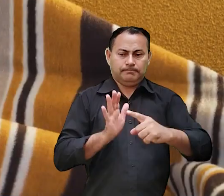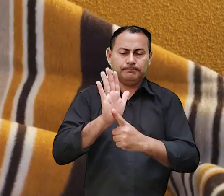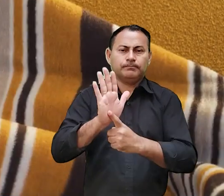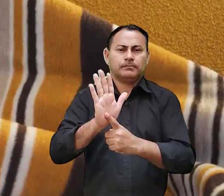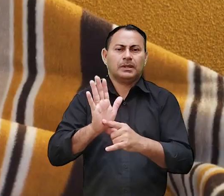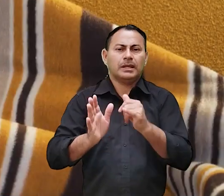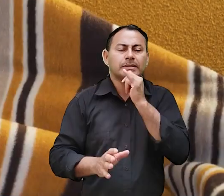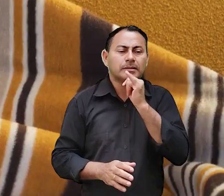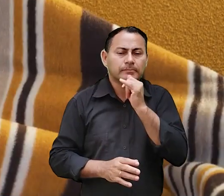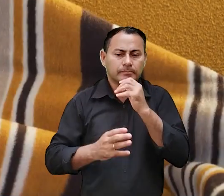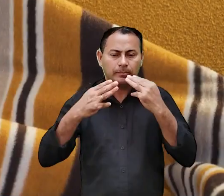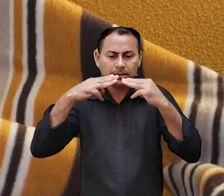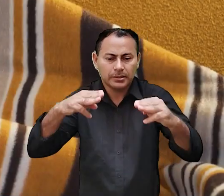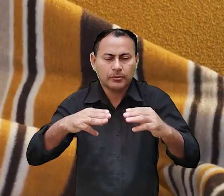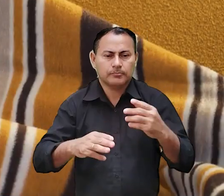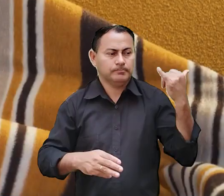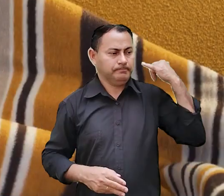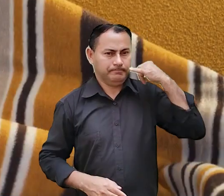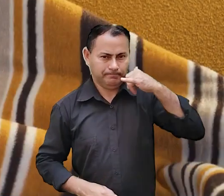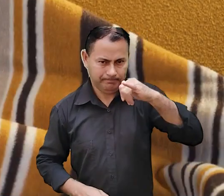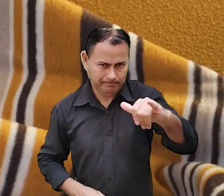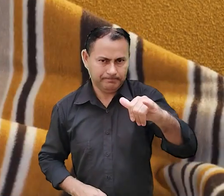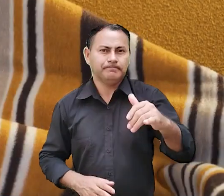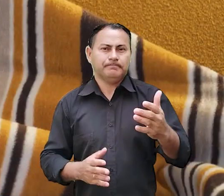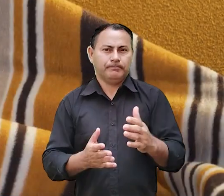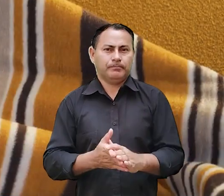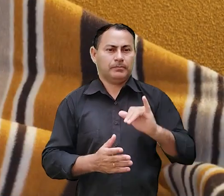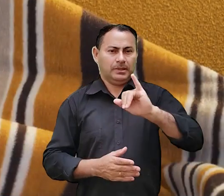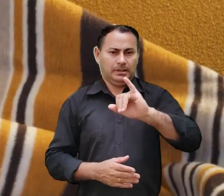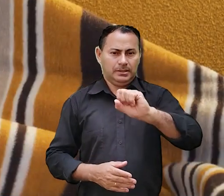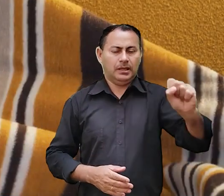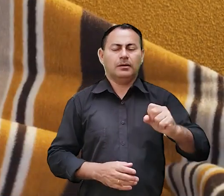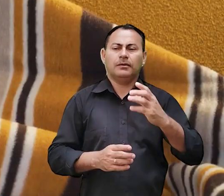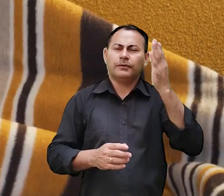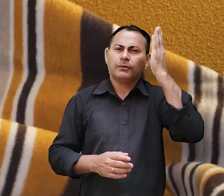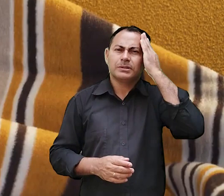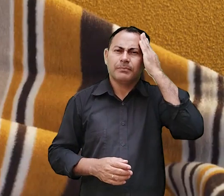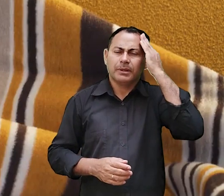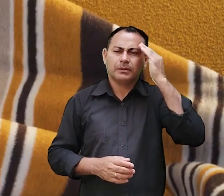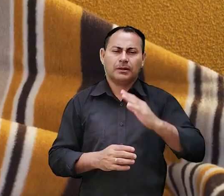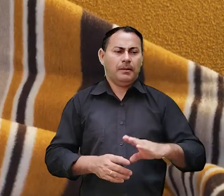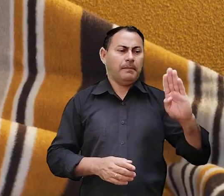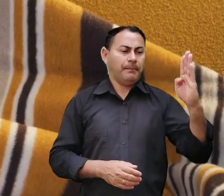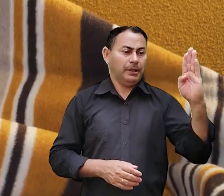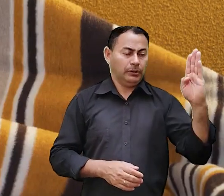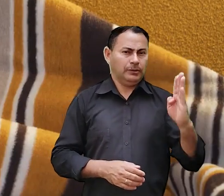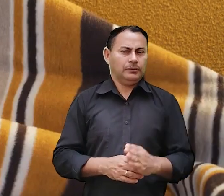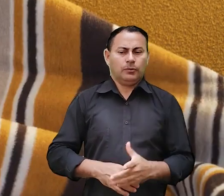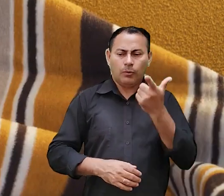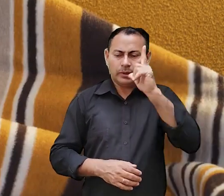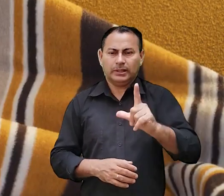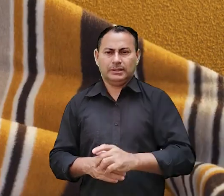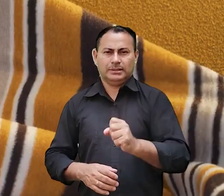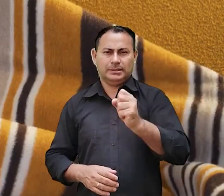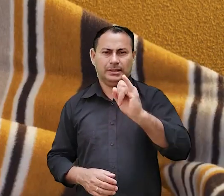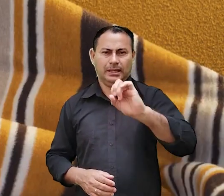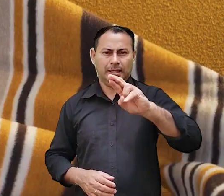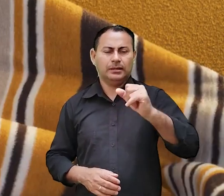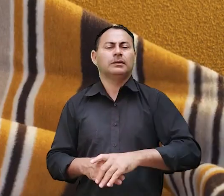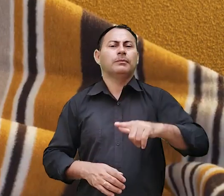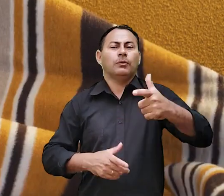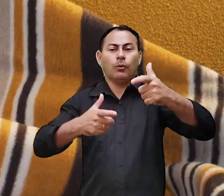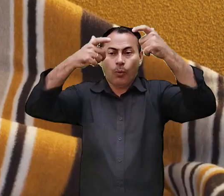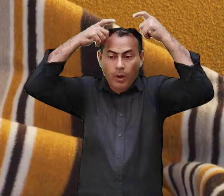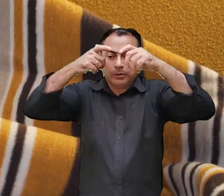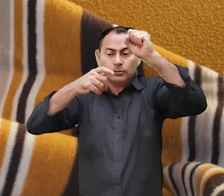grande exemplo na Bíblia sobre o ministério de profecias Isaías previu o fato de que a Babilônia conquistaria a Síria e depois o